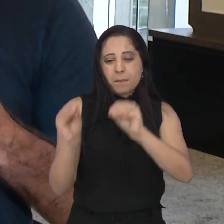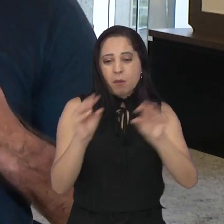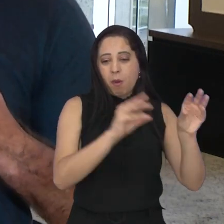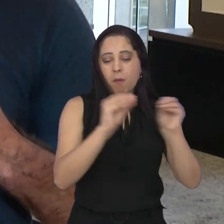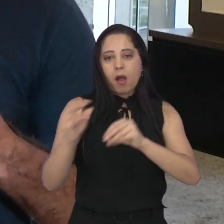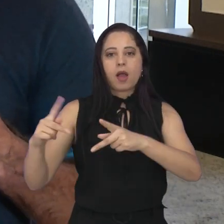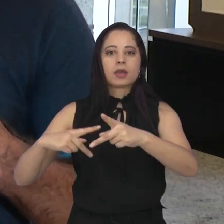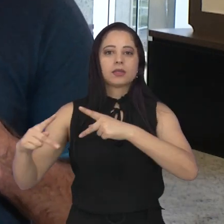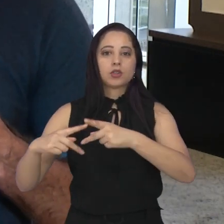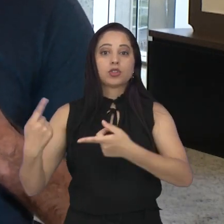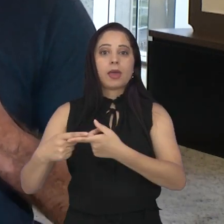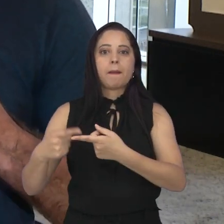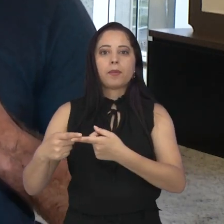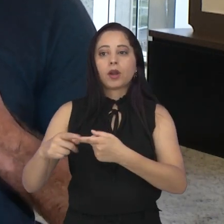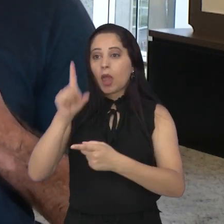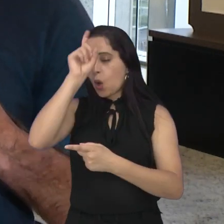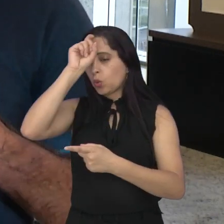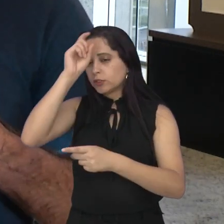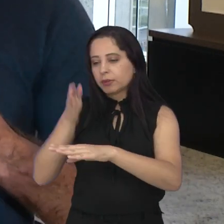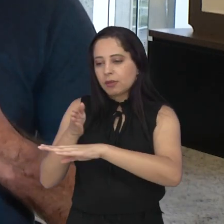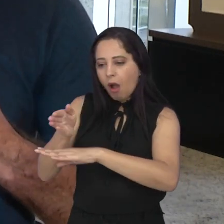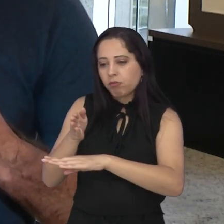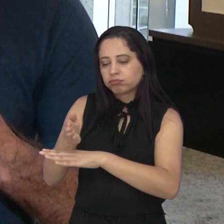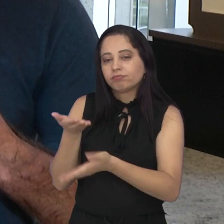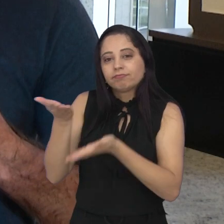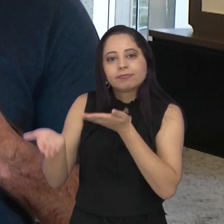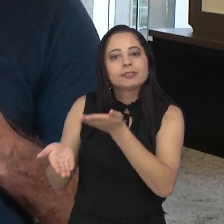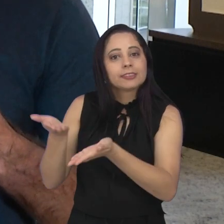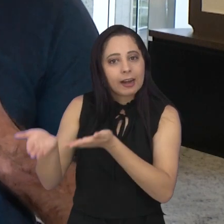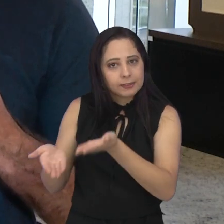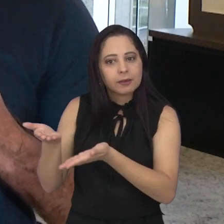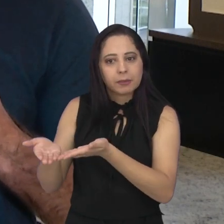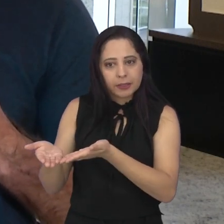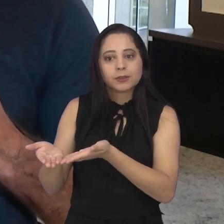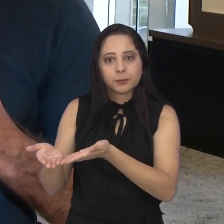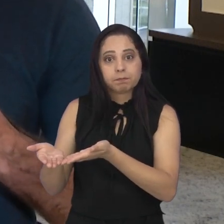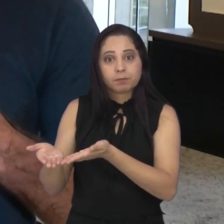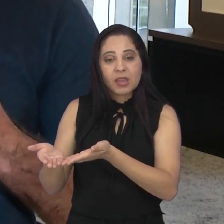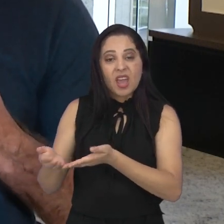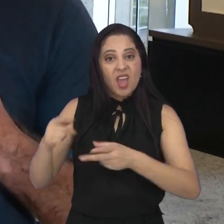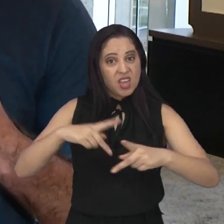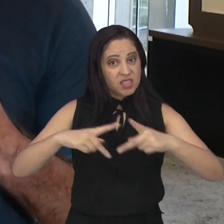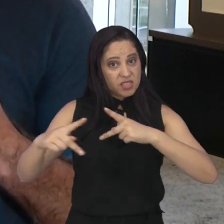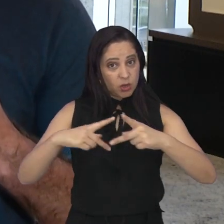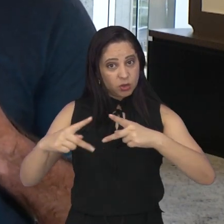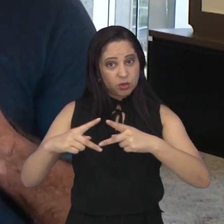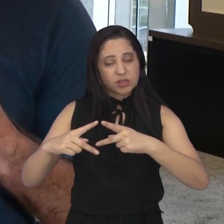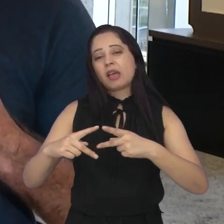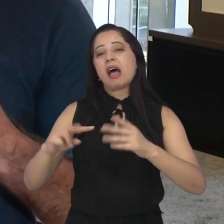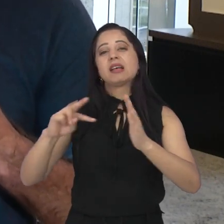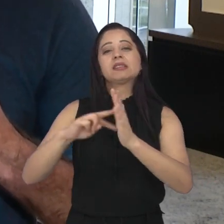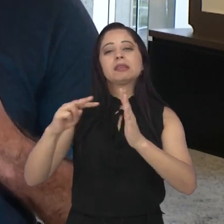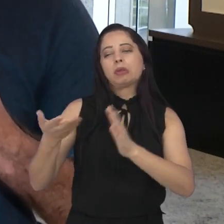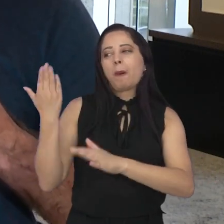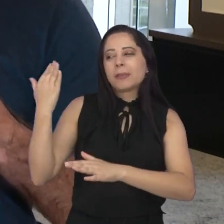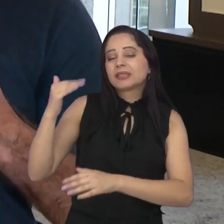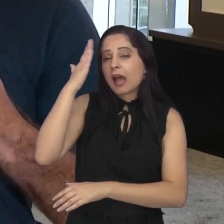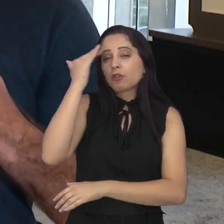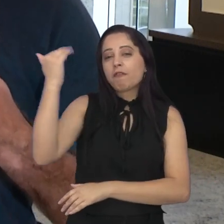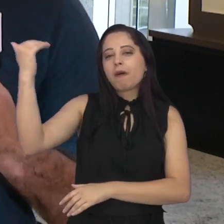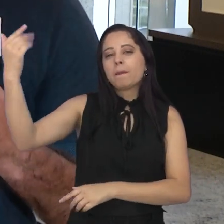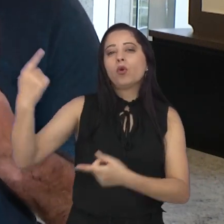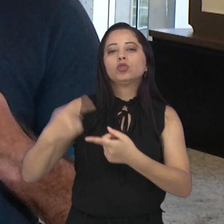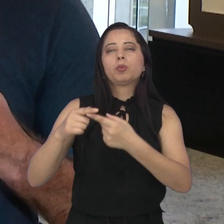da cura para a tuberculose. E ao se tornar referência no tratamento da doença no país, fez com que o município fosse considerado